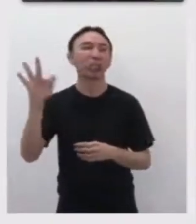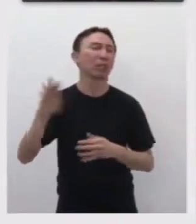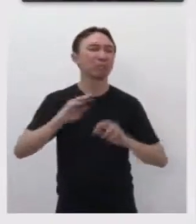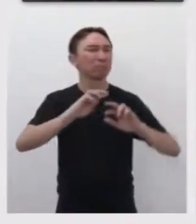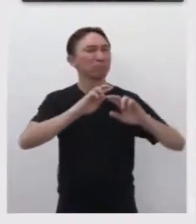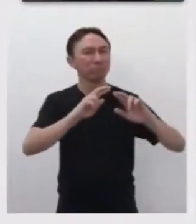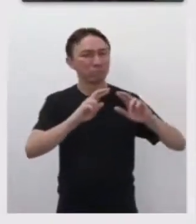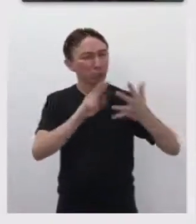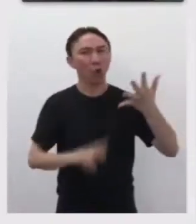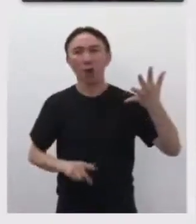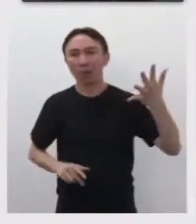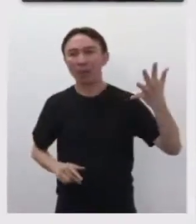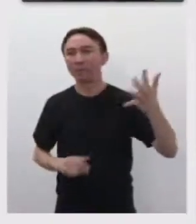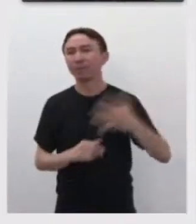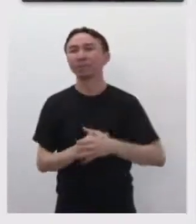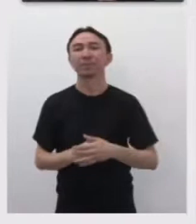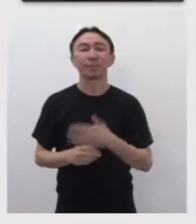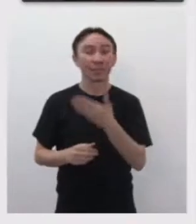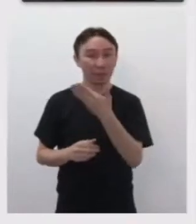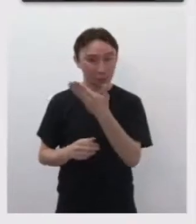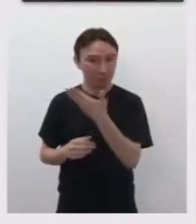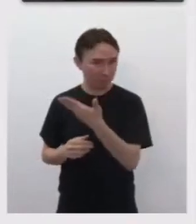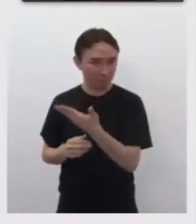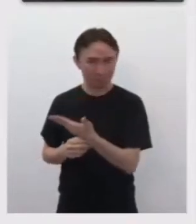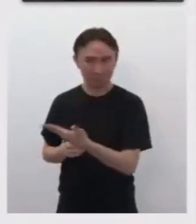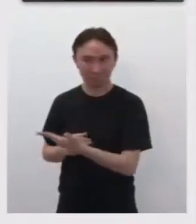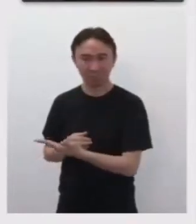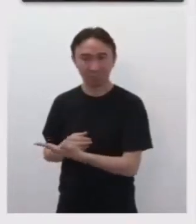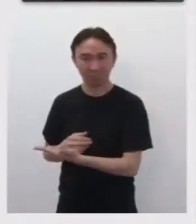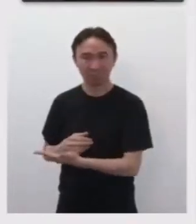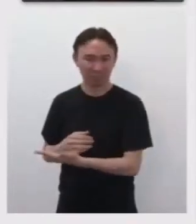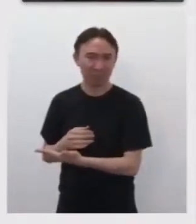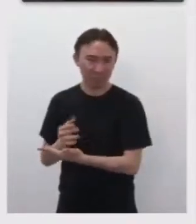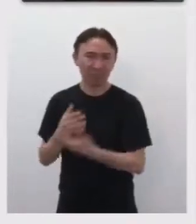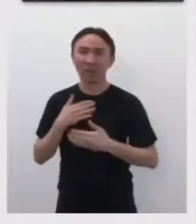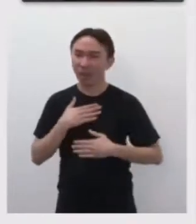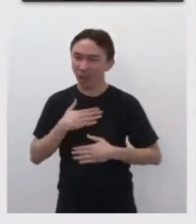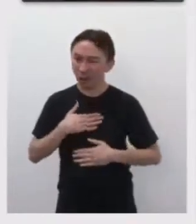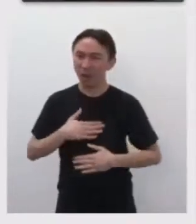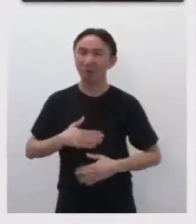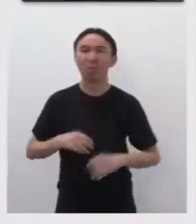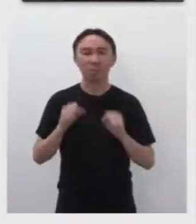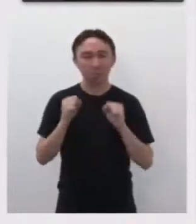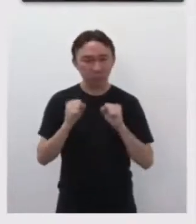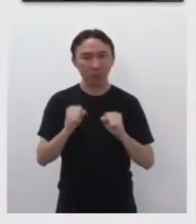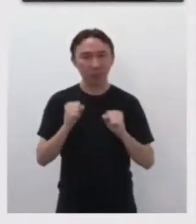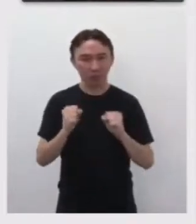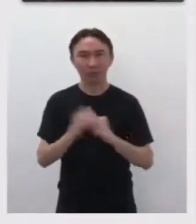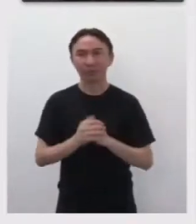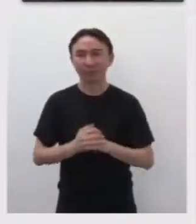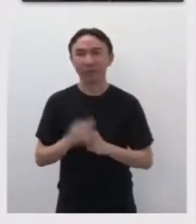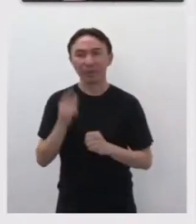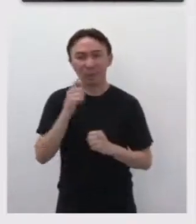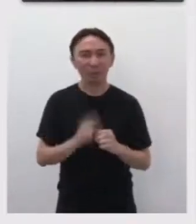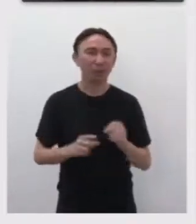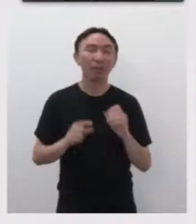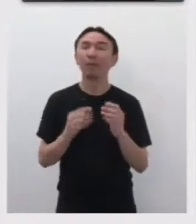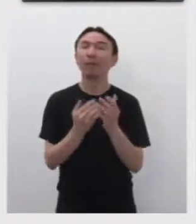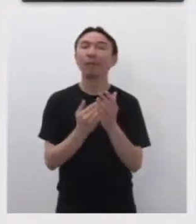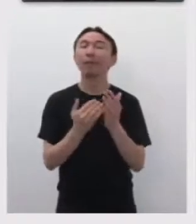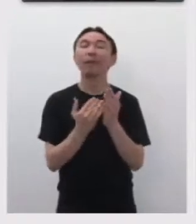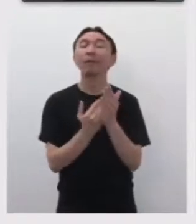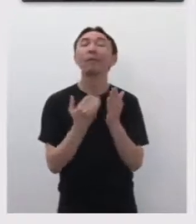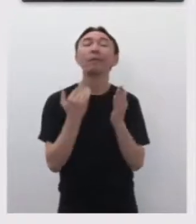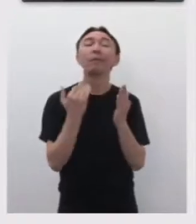Descomplica, tá? Depois vocês podem olhar, mas com calma, que eu vou passar aqui por alto, eu vou me aprofundar um pouquinho mais